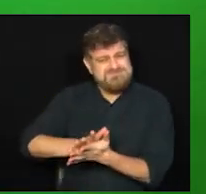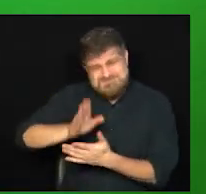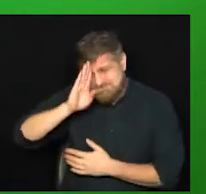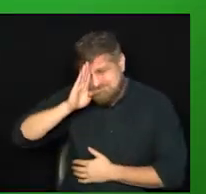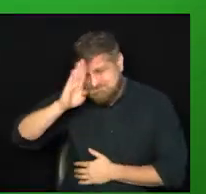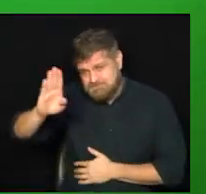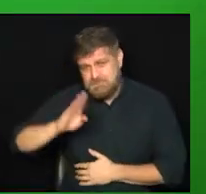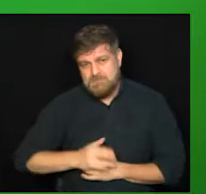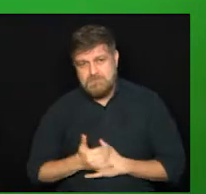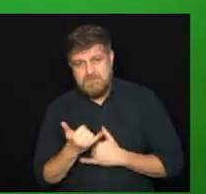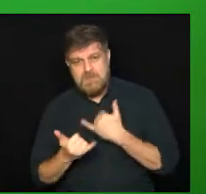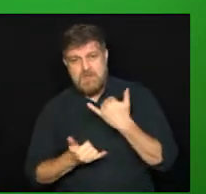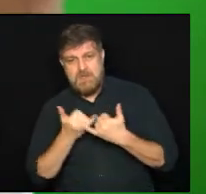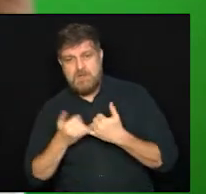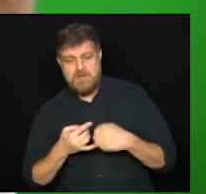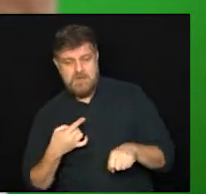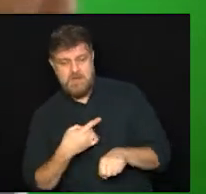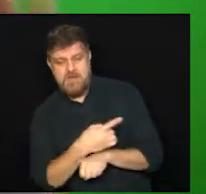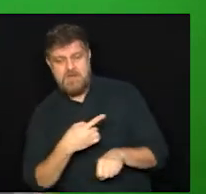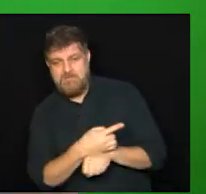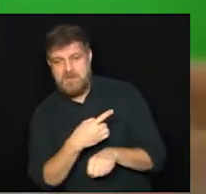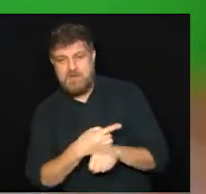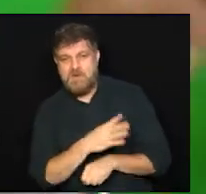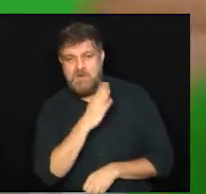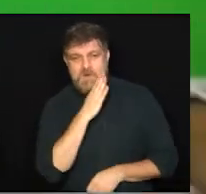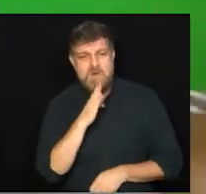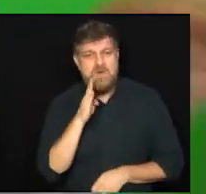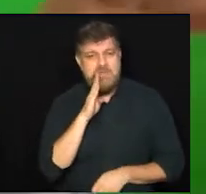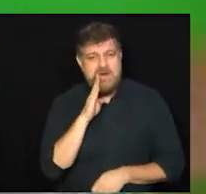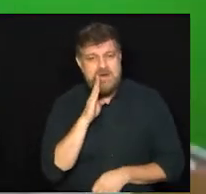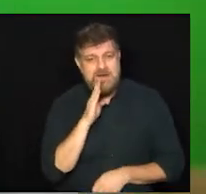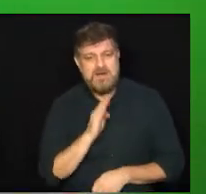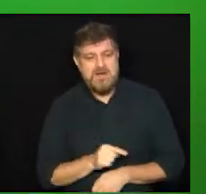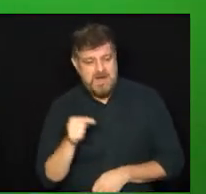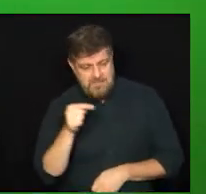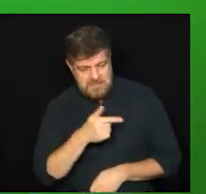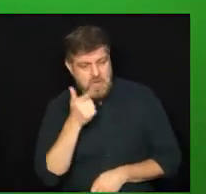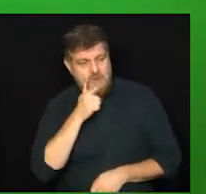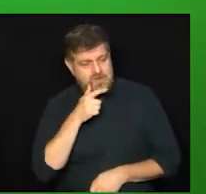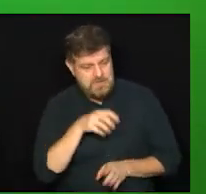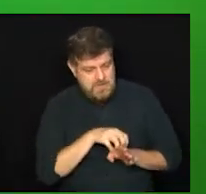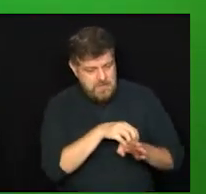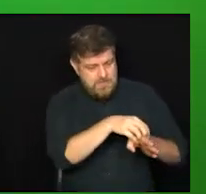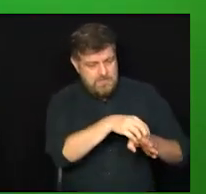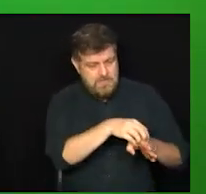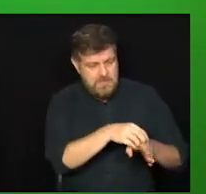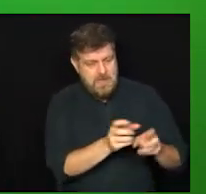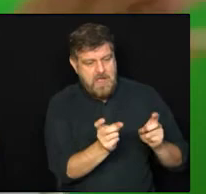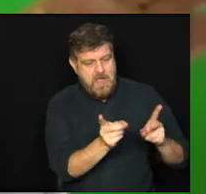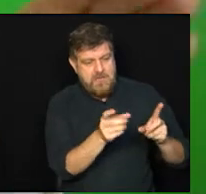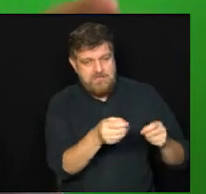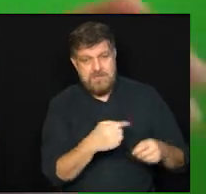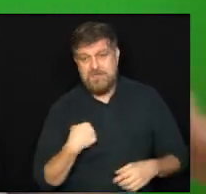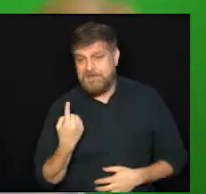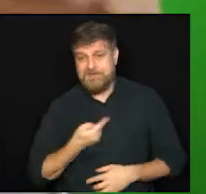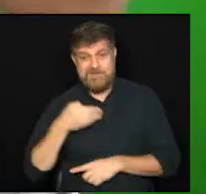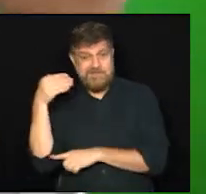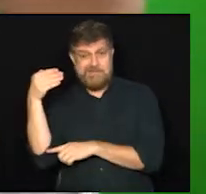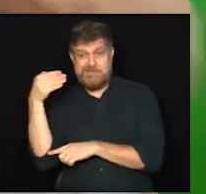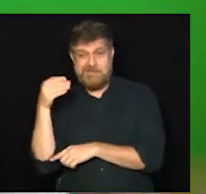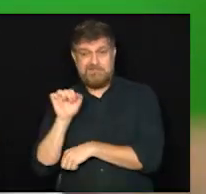lá com o Matheus da Brasel. Não, vocês estão operando no delivery. Nós não, nós